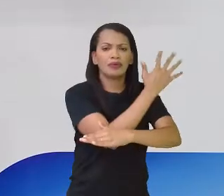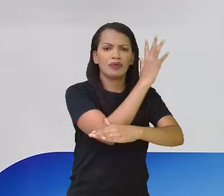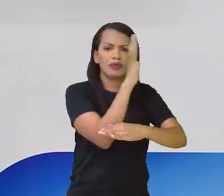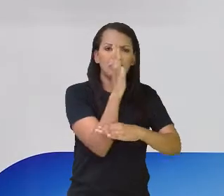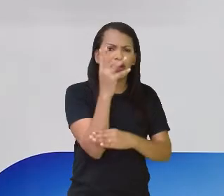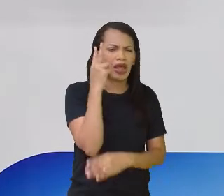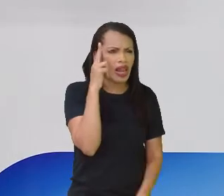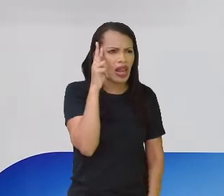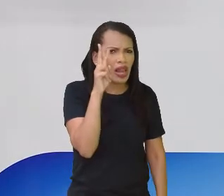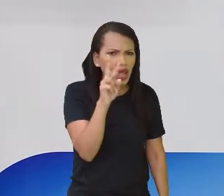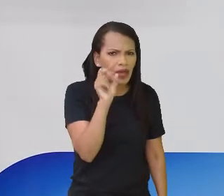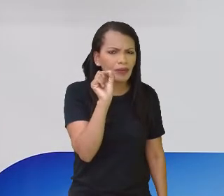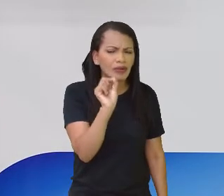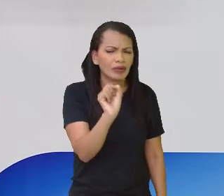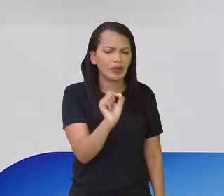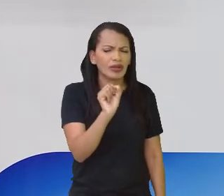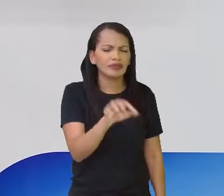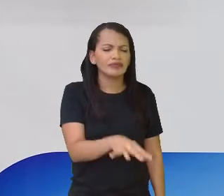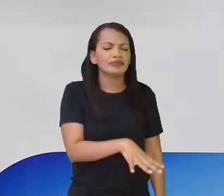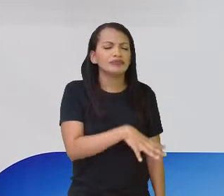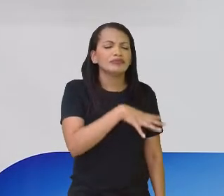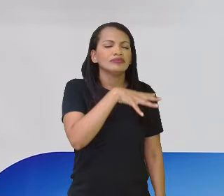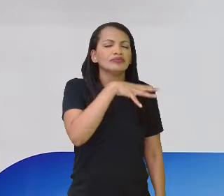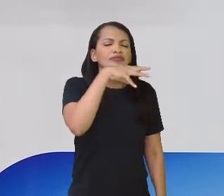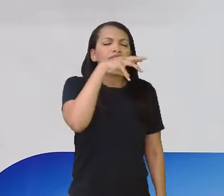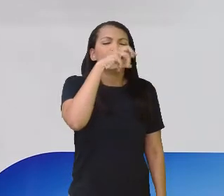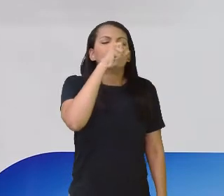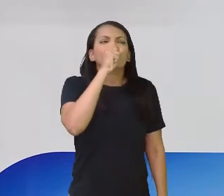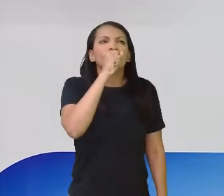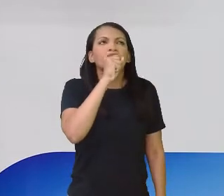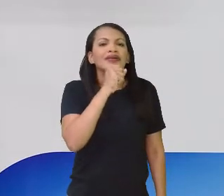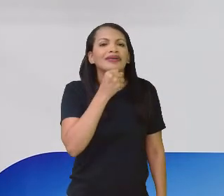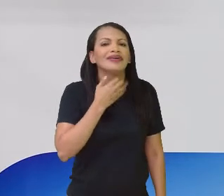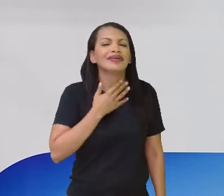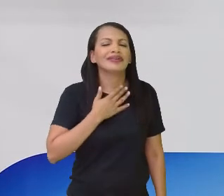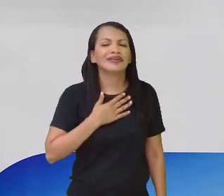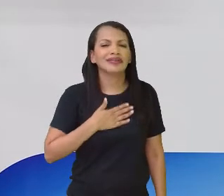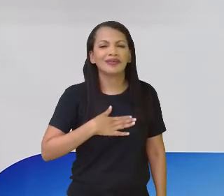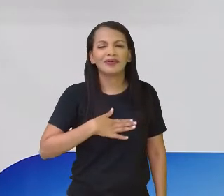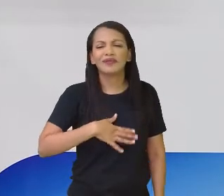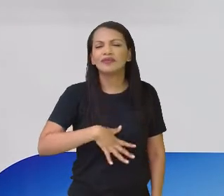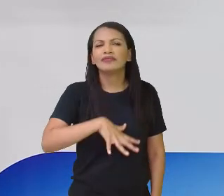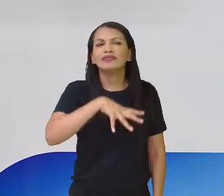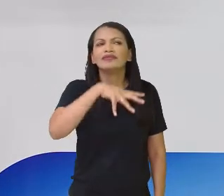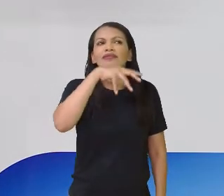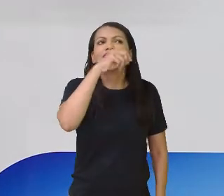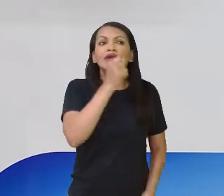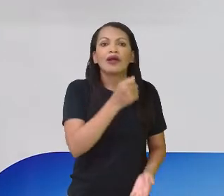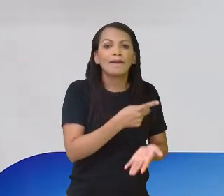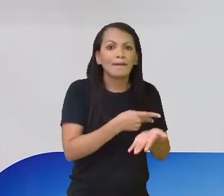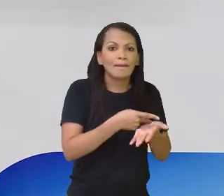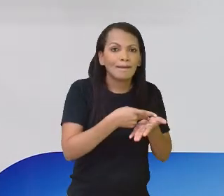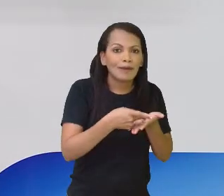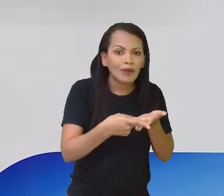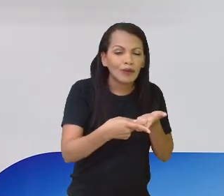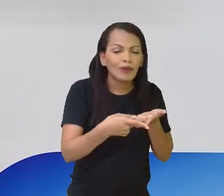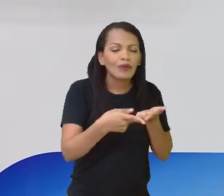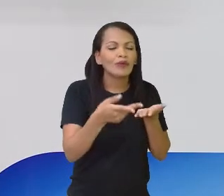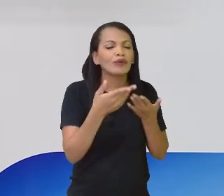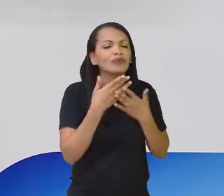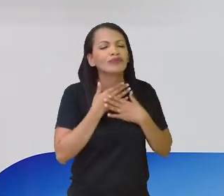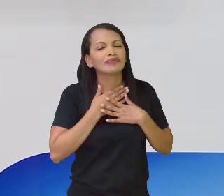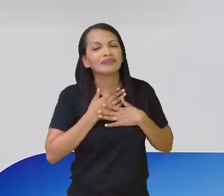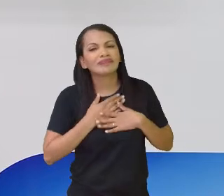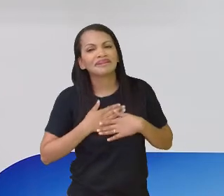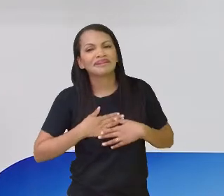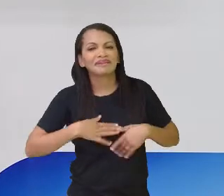né? Sem tanta poluição, sem tanto barulho, as pessoas que seguem para o campo, a busca de um momento mais de paz, de tranquilidade,